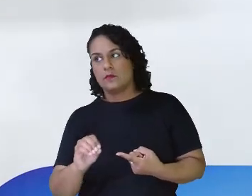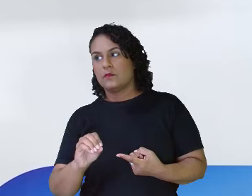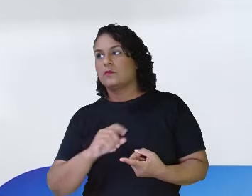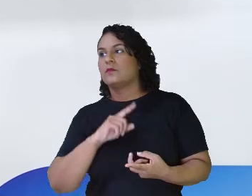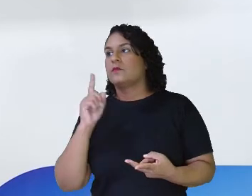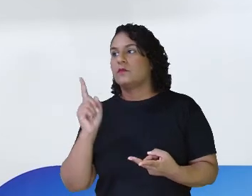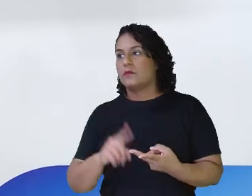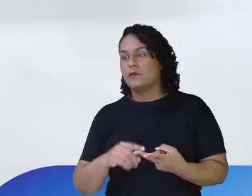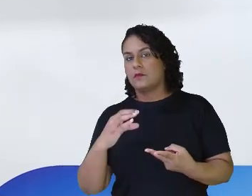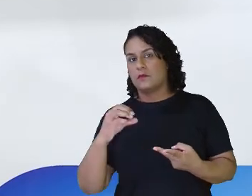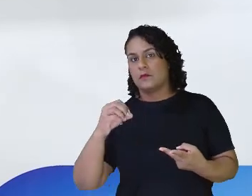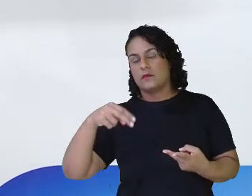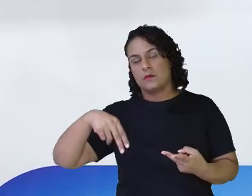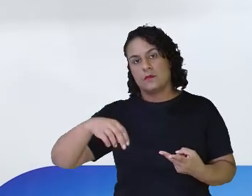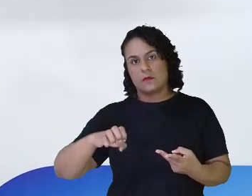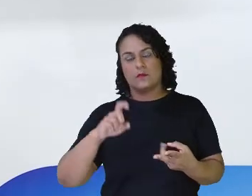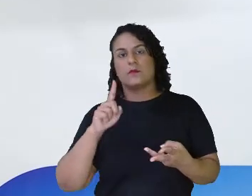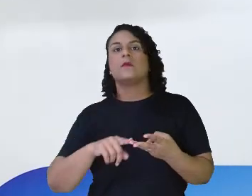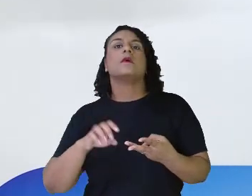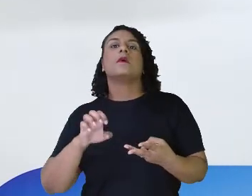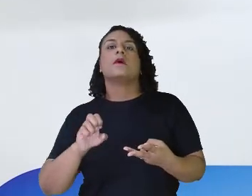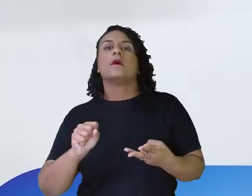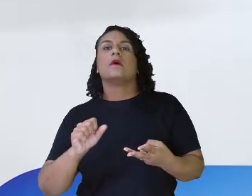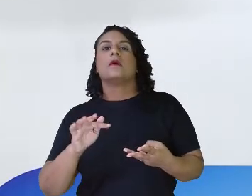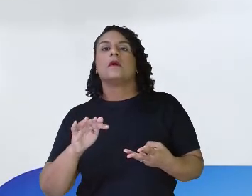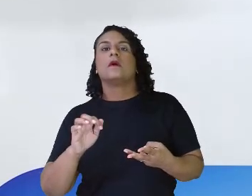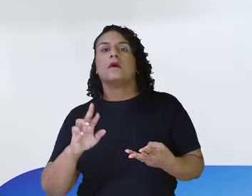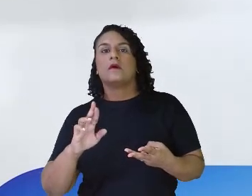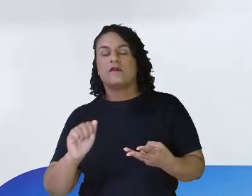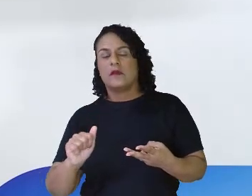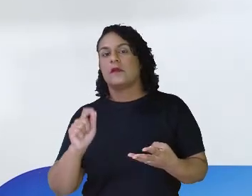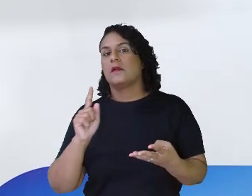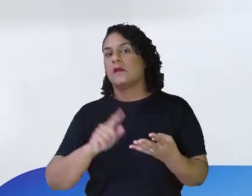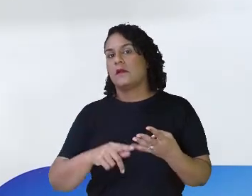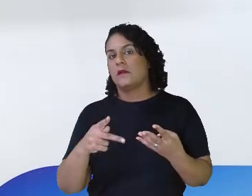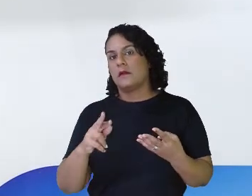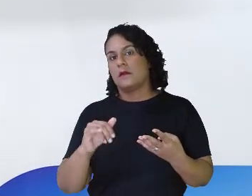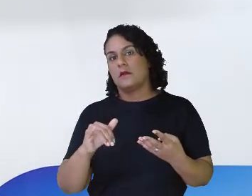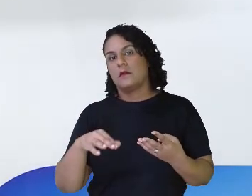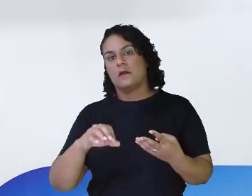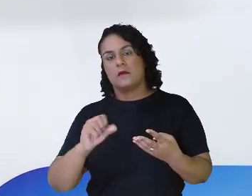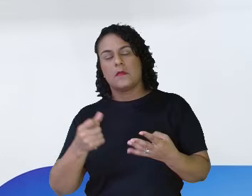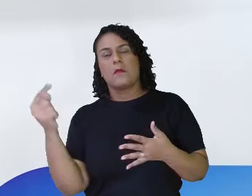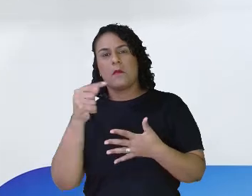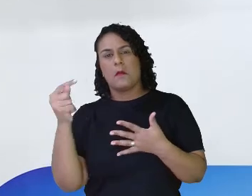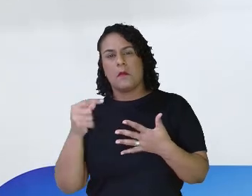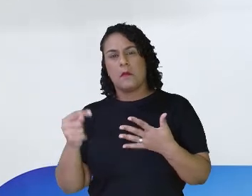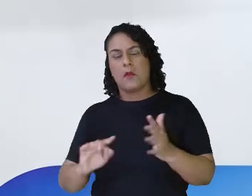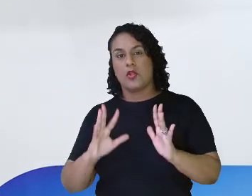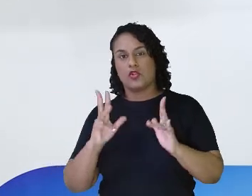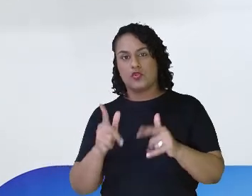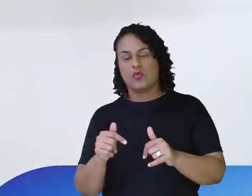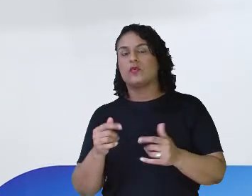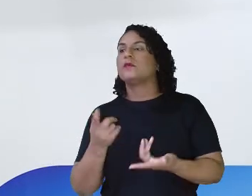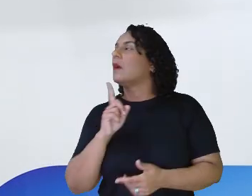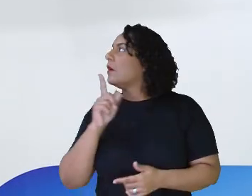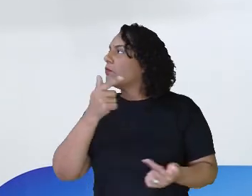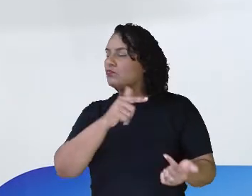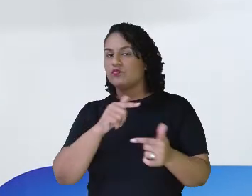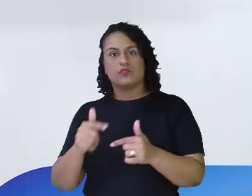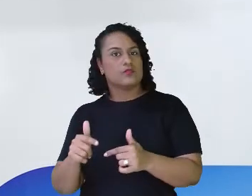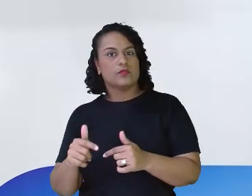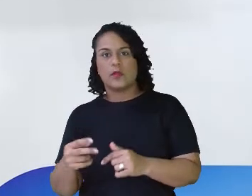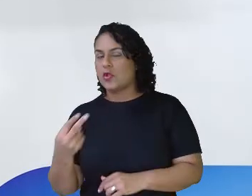paralelepípedo, cone, esfera, pirâmide e prisma. Todas essas figuras não podem ser construídas